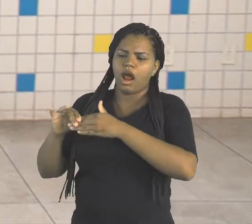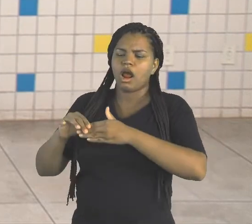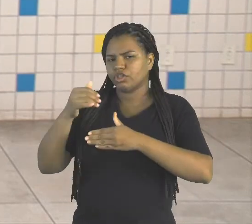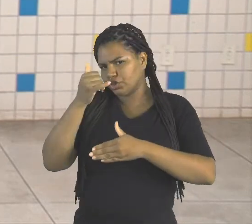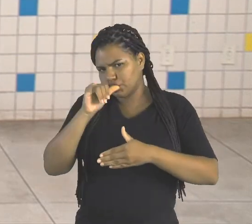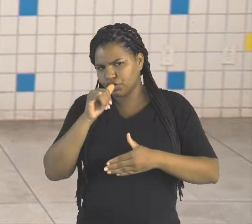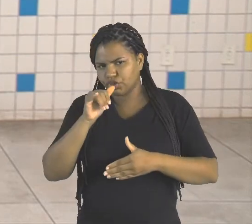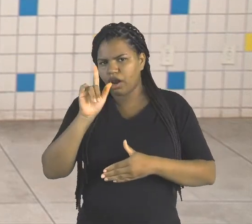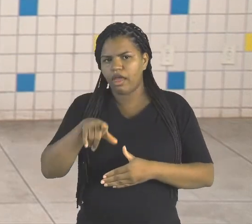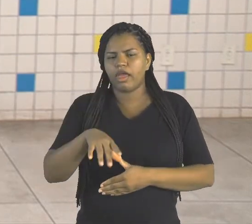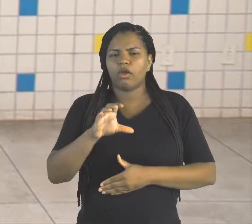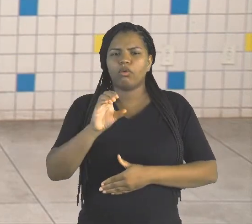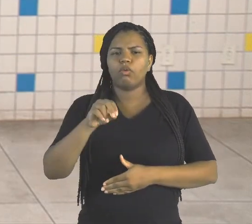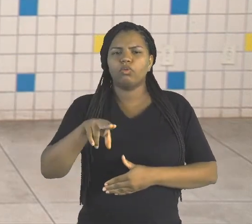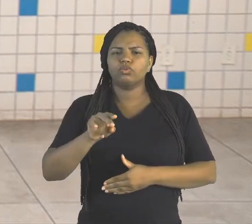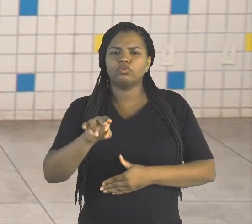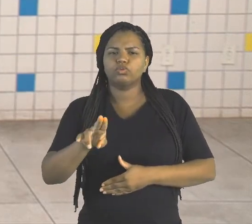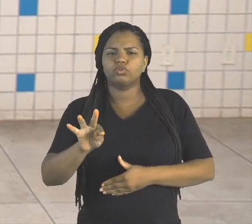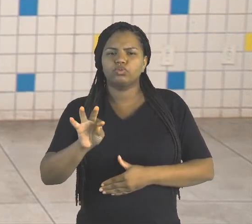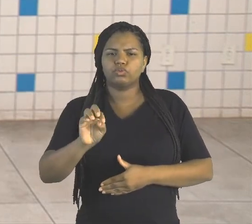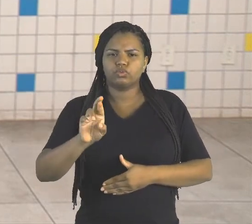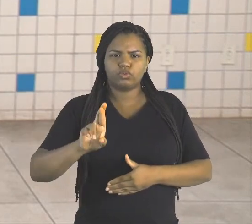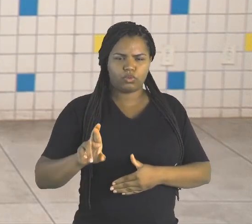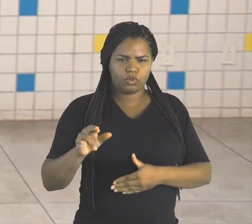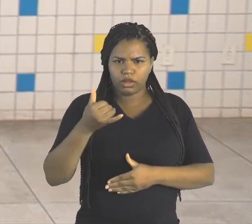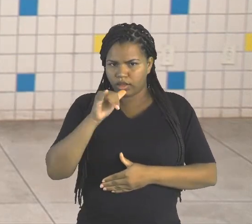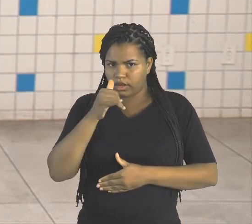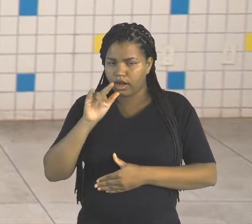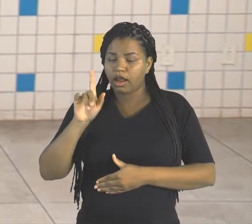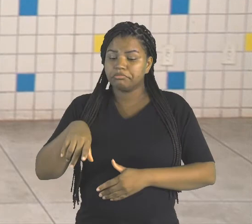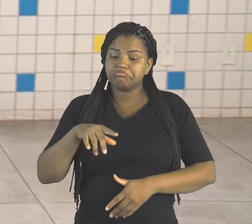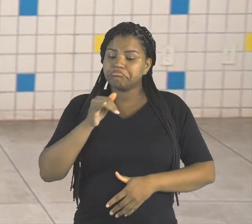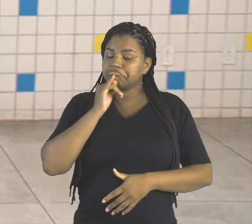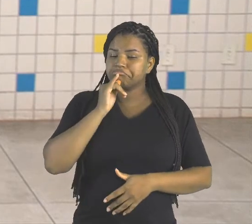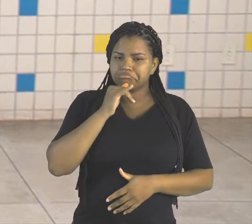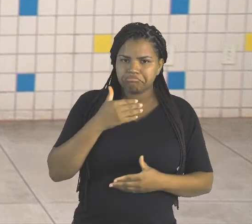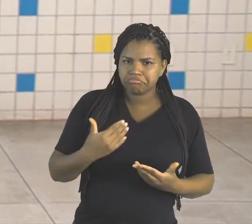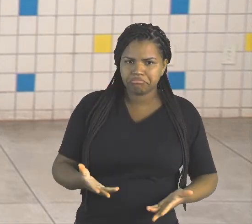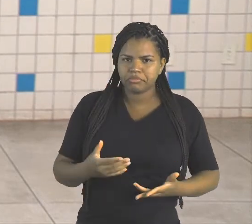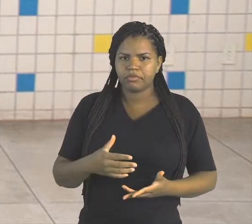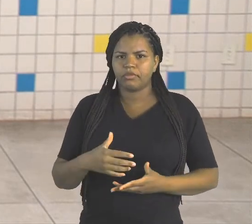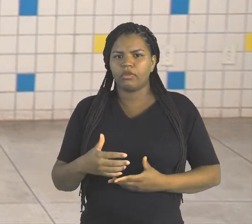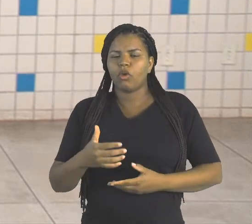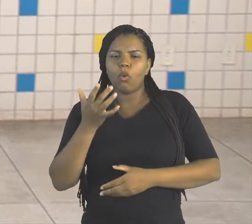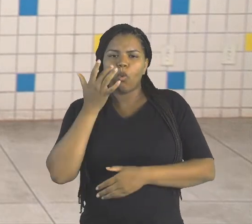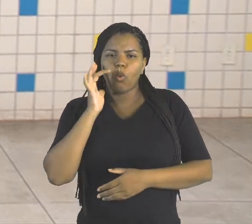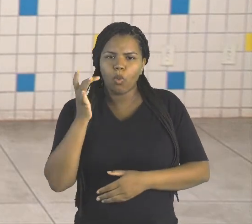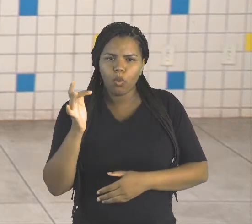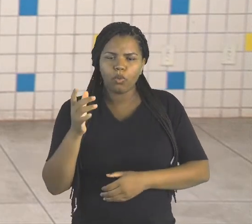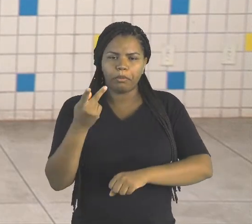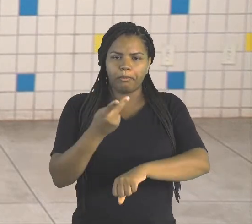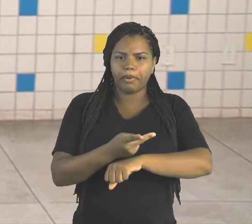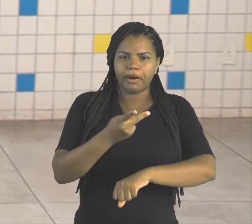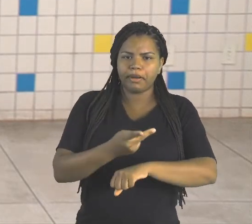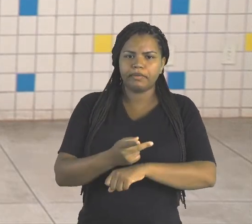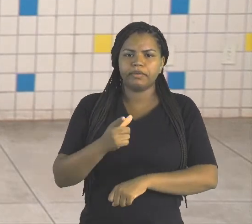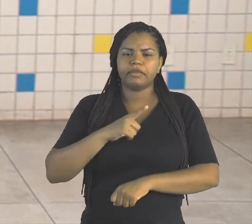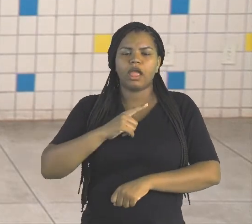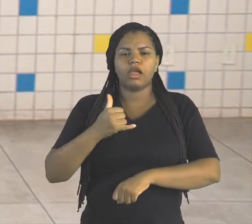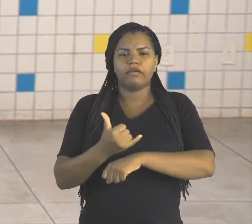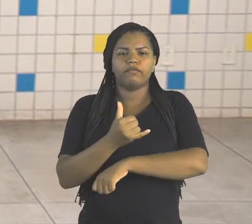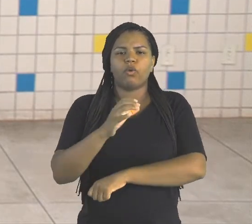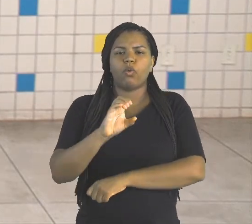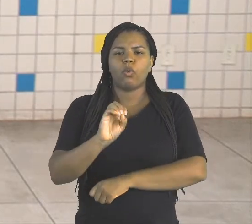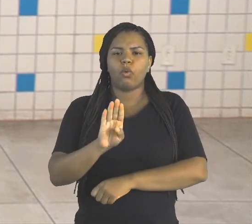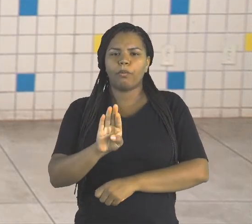elétricos. Entre alguns exemplos desses materiais, nós temos o ouro e a prata, além do cobre. O